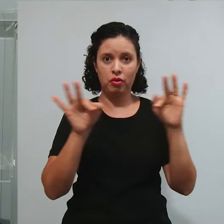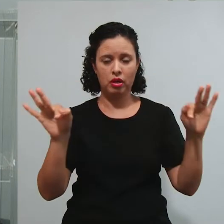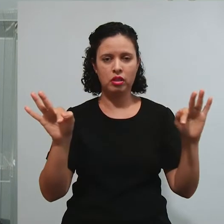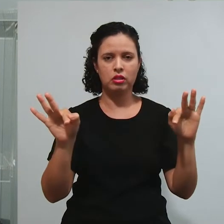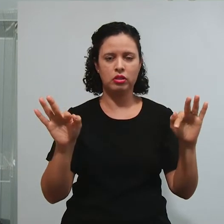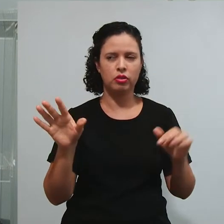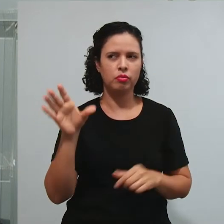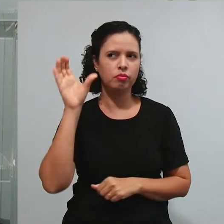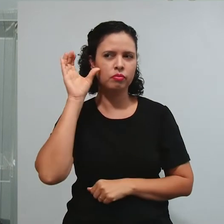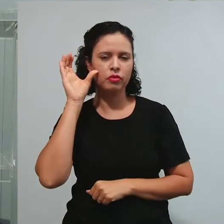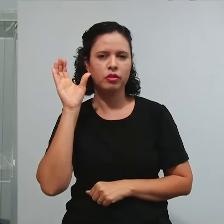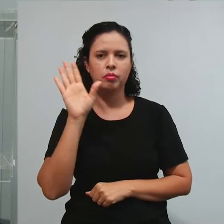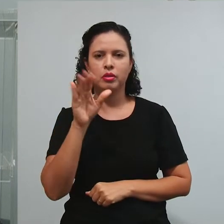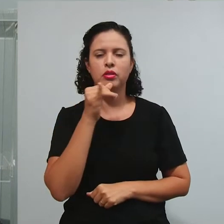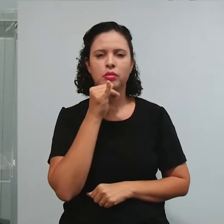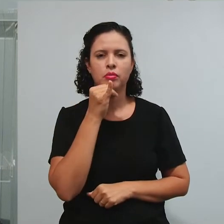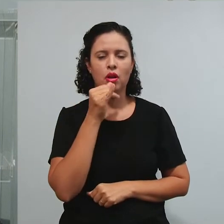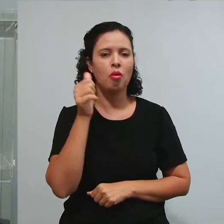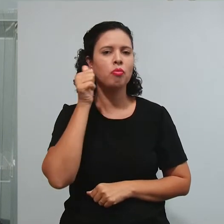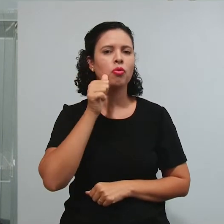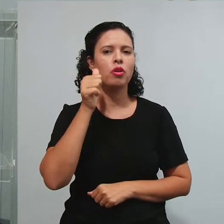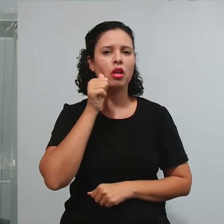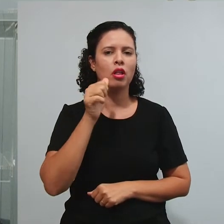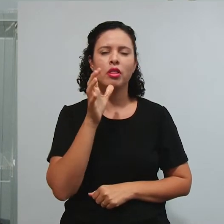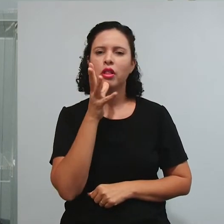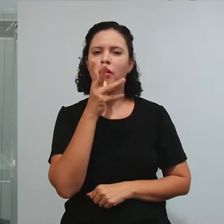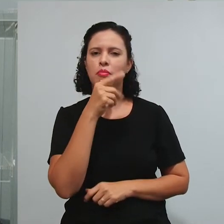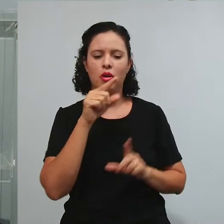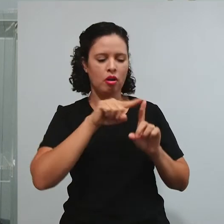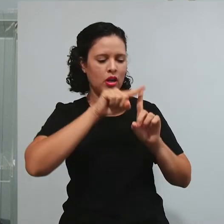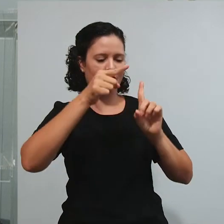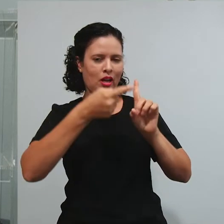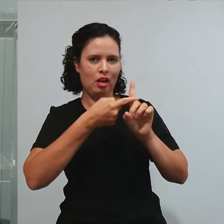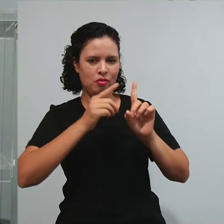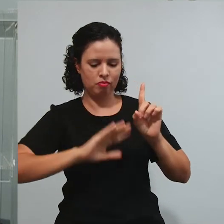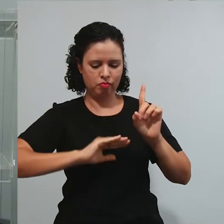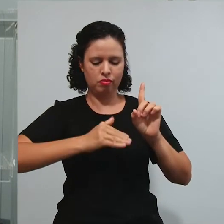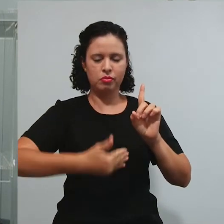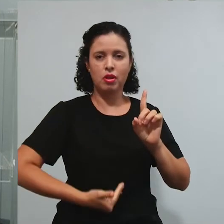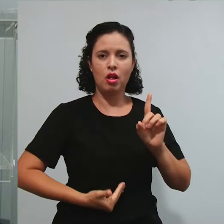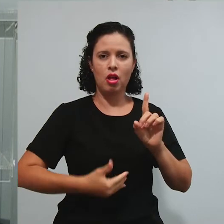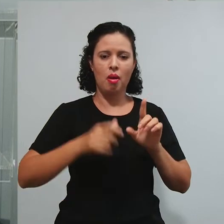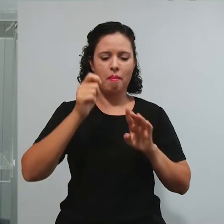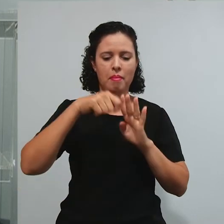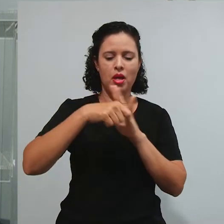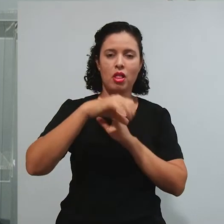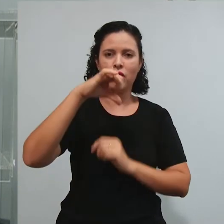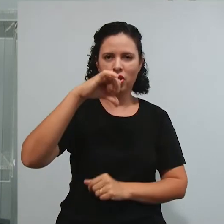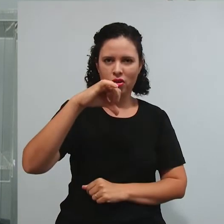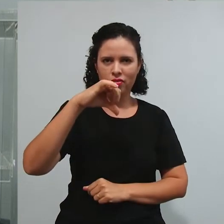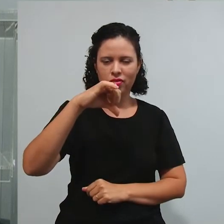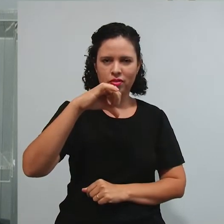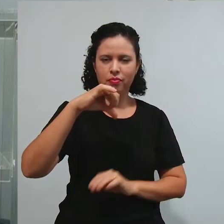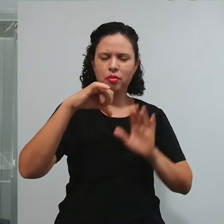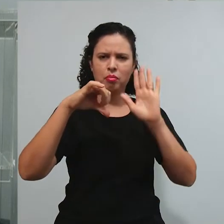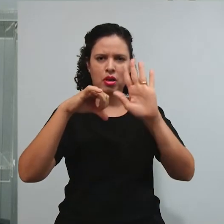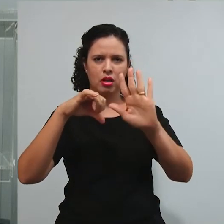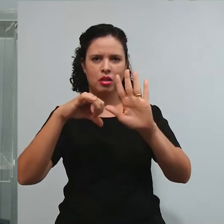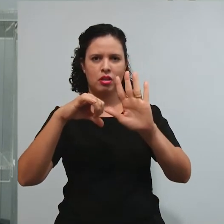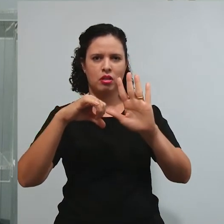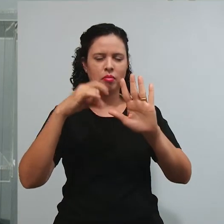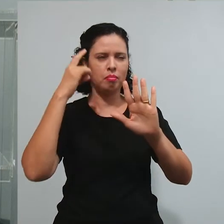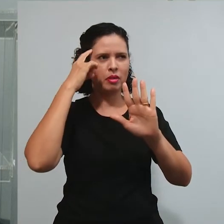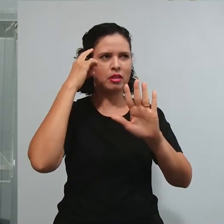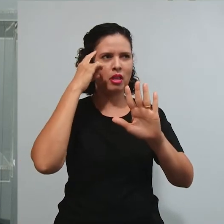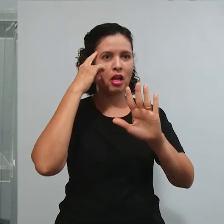uma mulher, ela demora 9 meses, né, para nascer um bebê. Mas não adianta pegar 9 mulheres